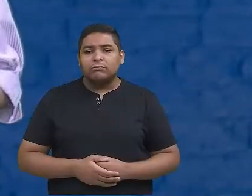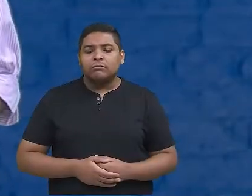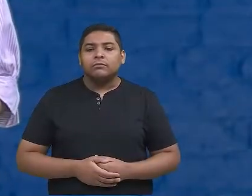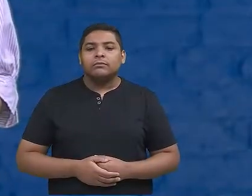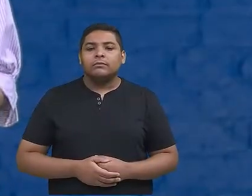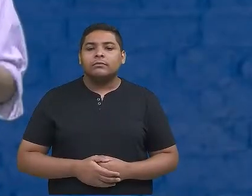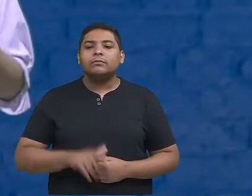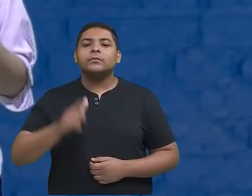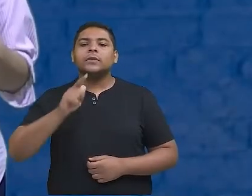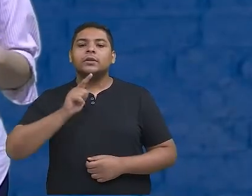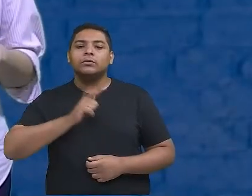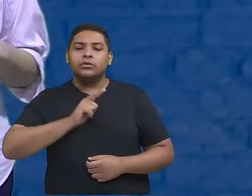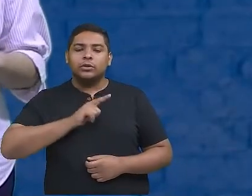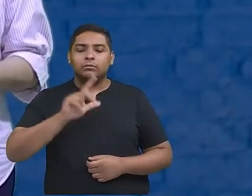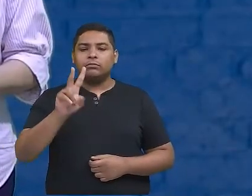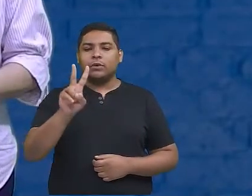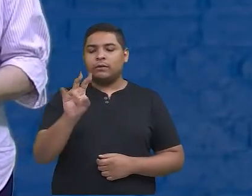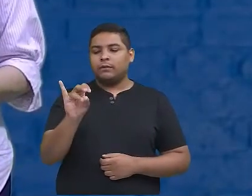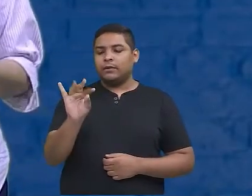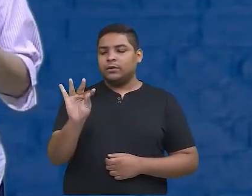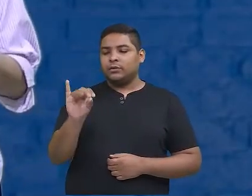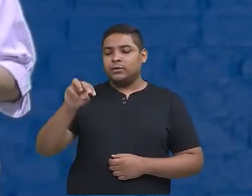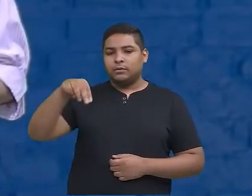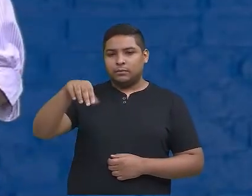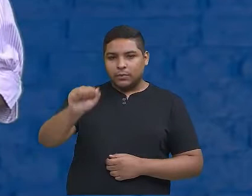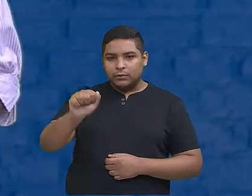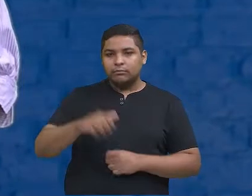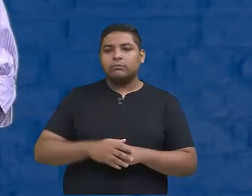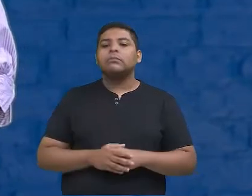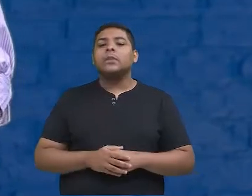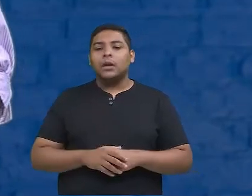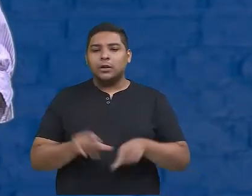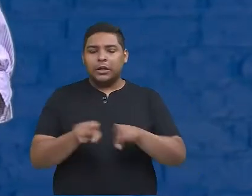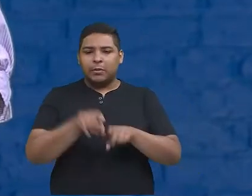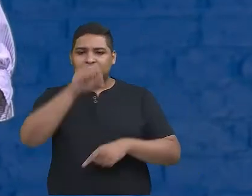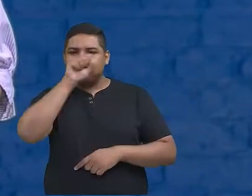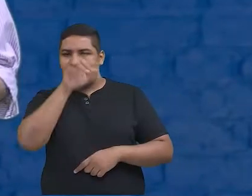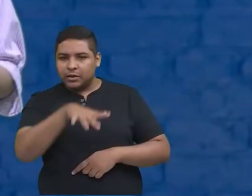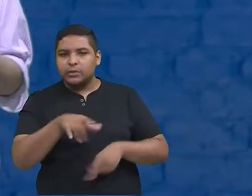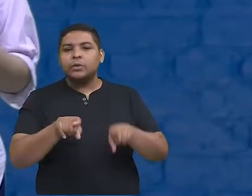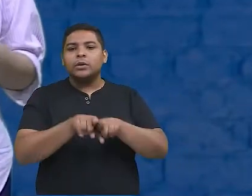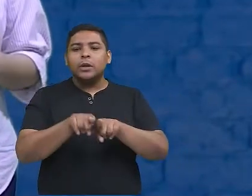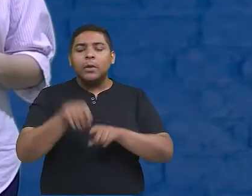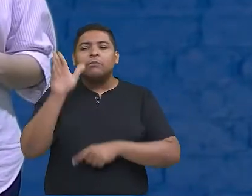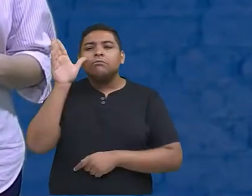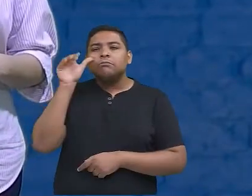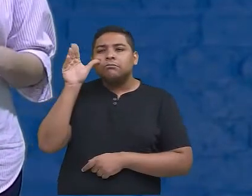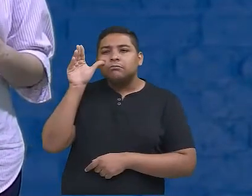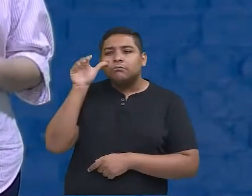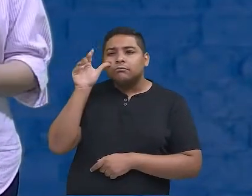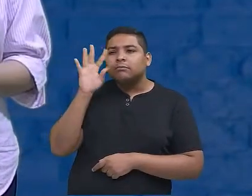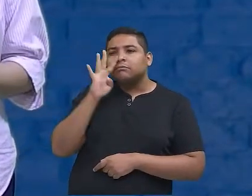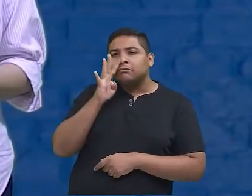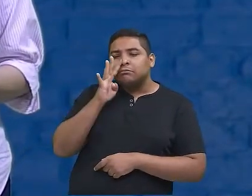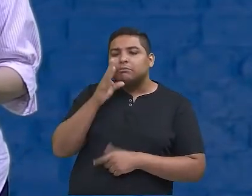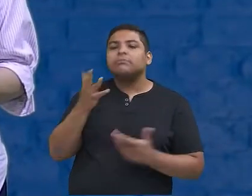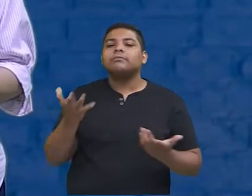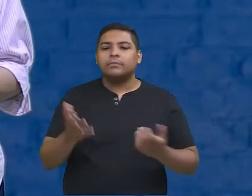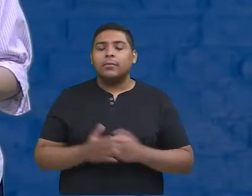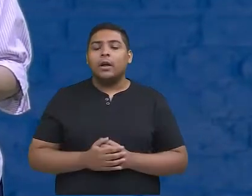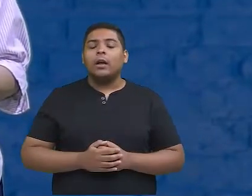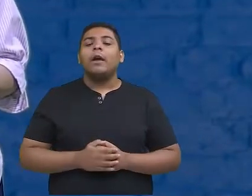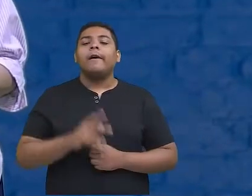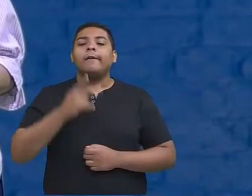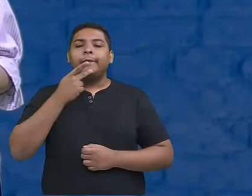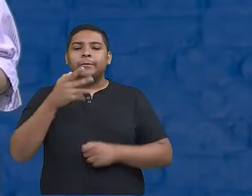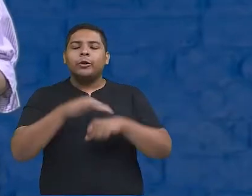a vítima, né, o agressor e o espectador. Tudo bem? Falamos também da legislação.